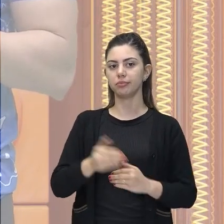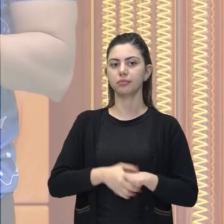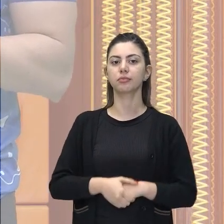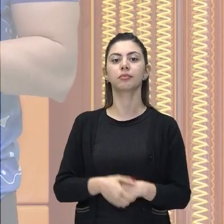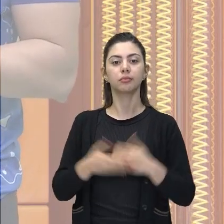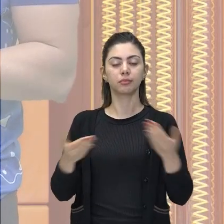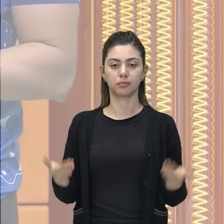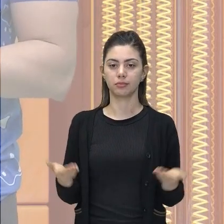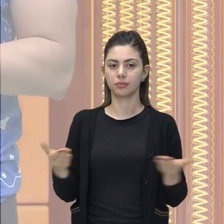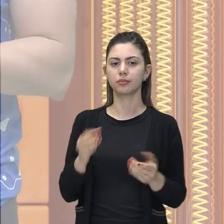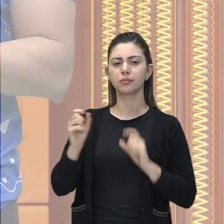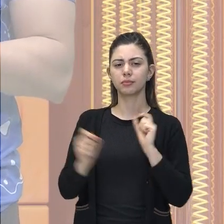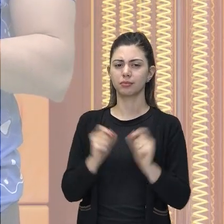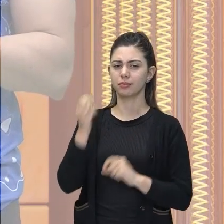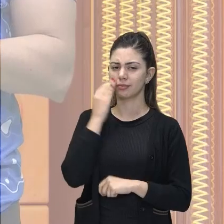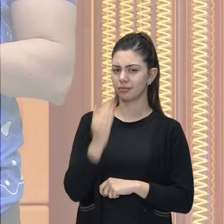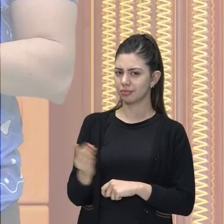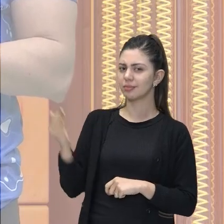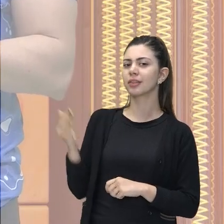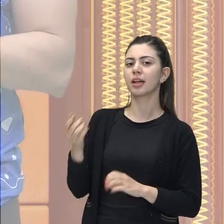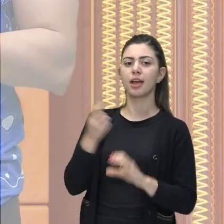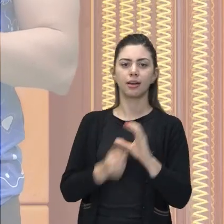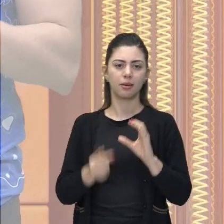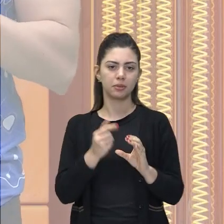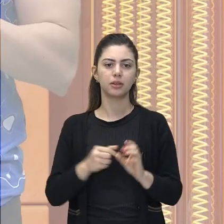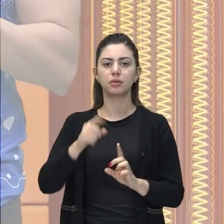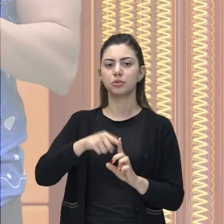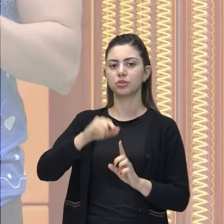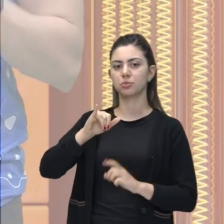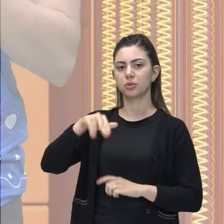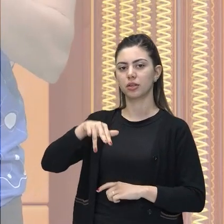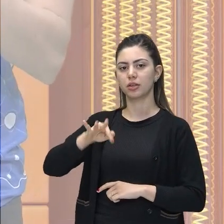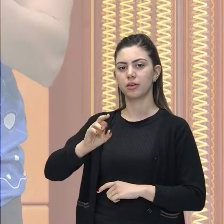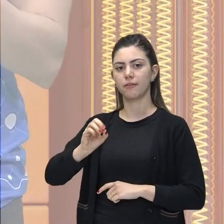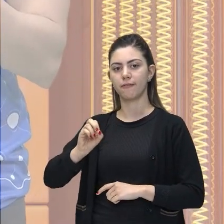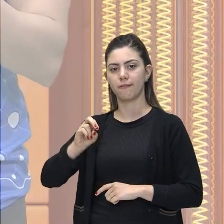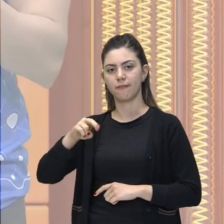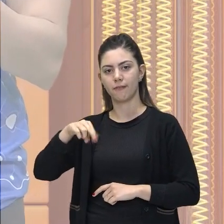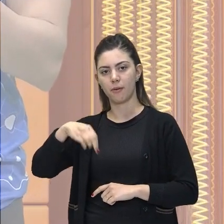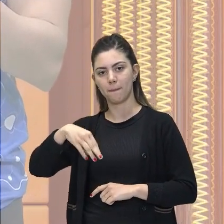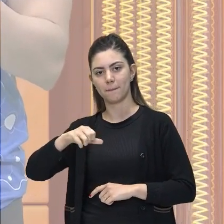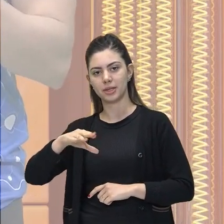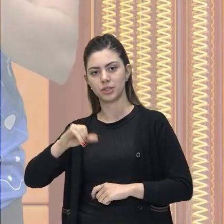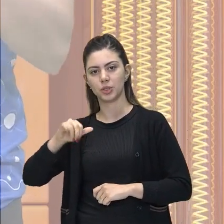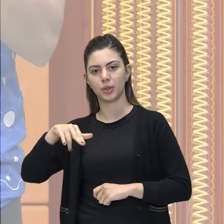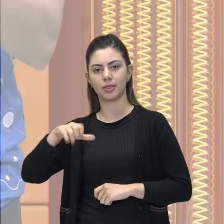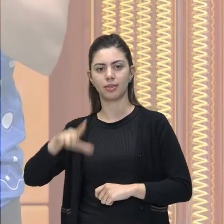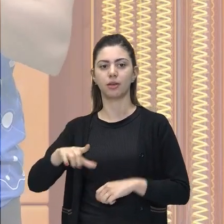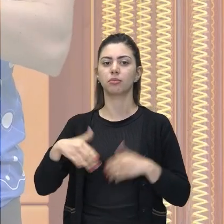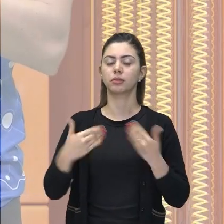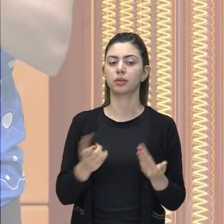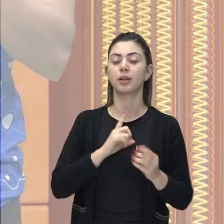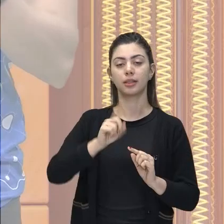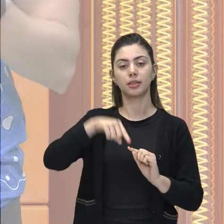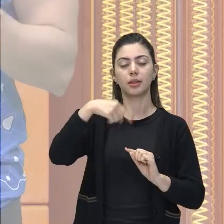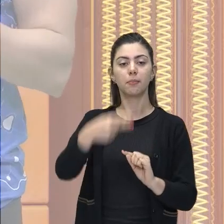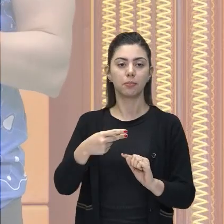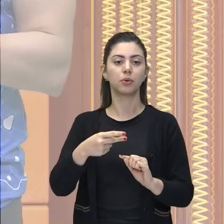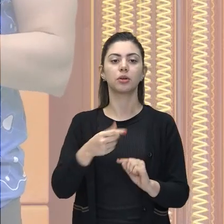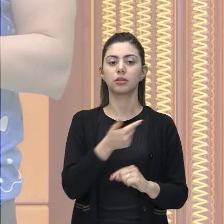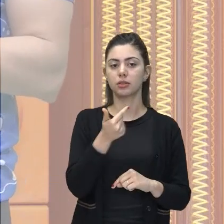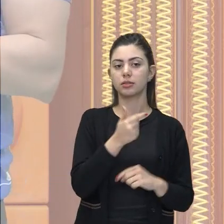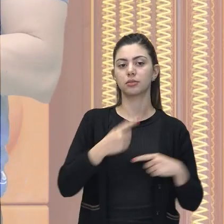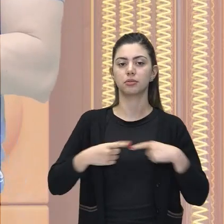entra no chamado capitalismo informacional. Ele vem do pós-Segunda Guerra Mundial e ele está presente até os